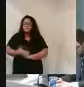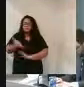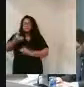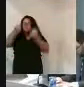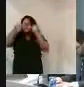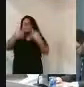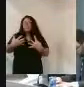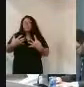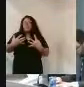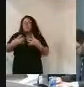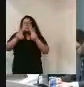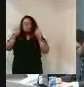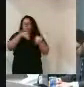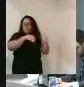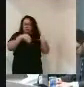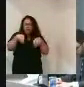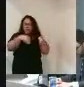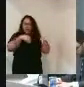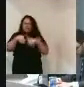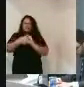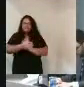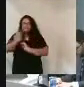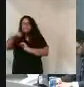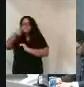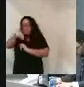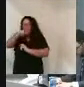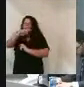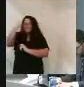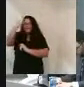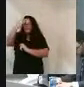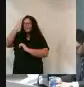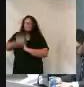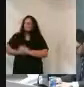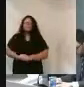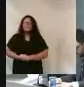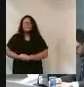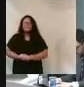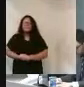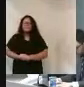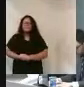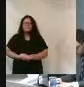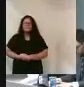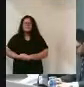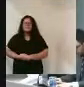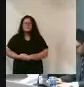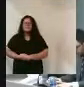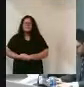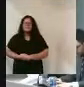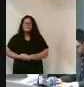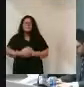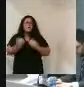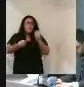início, no final vocês vão entender por que eu estou falando dos rios, dos leitos dos rios, do problema ambiental da extração descontrolada da